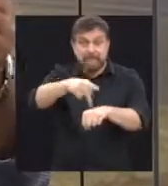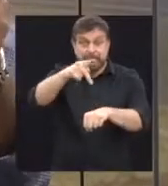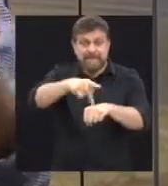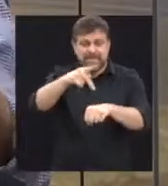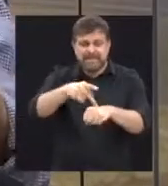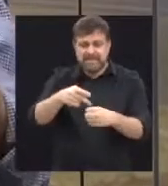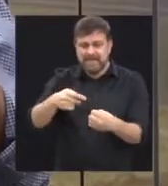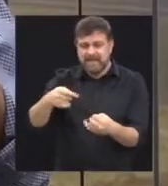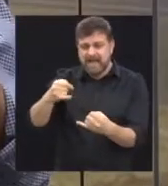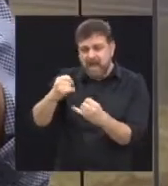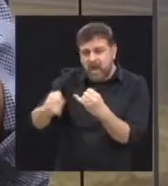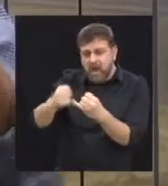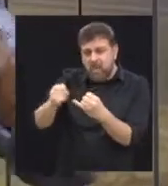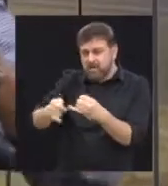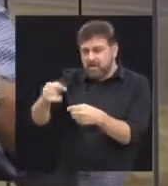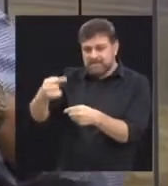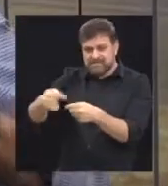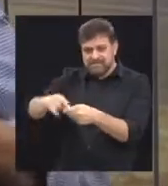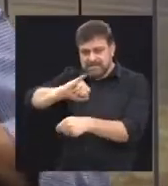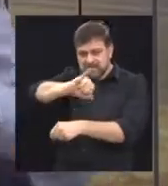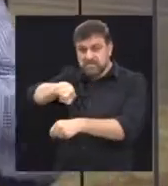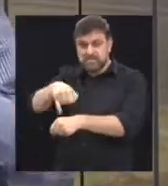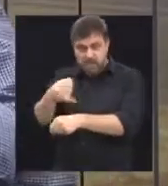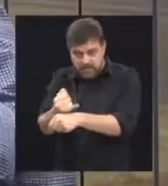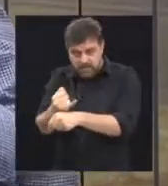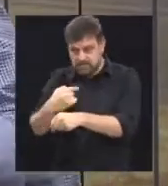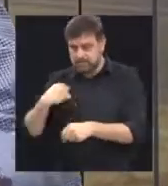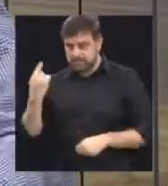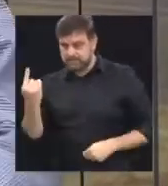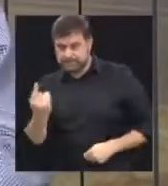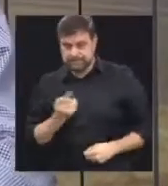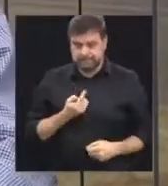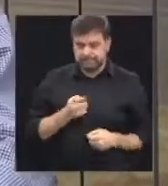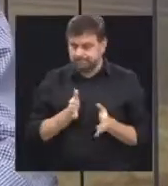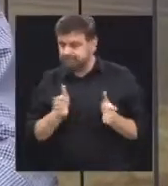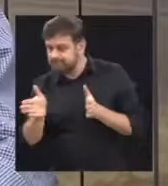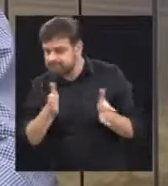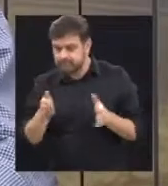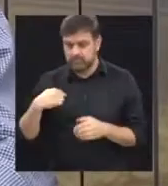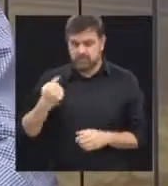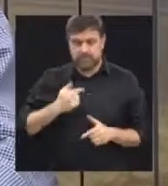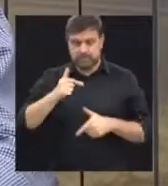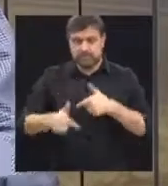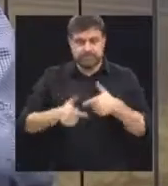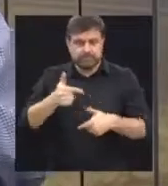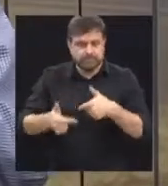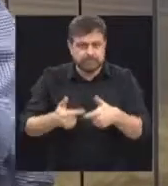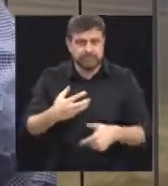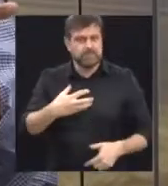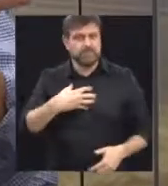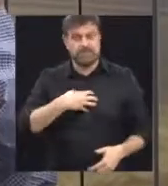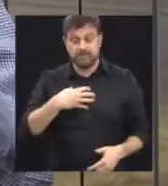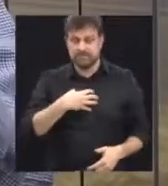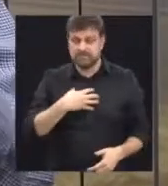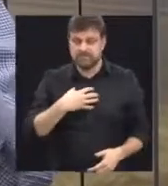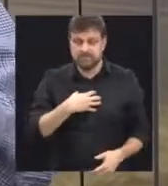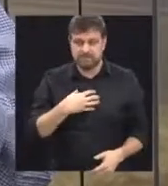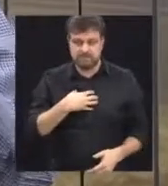com Jaguariúna. Então a gente está naquele triângulo ali e realmente começamos a trabalhar de uma maneira